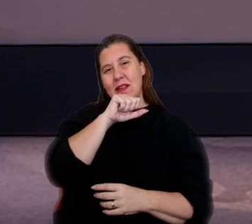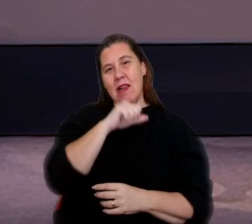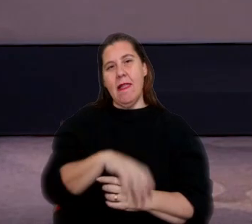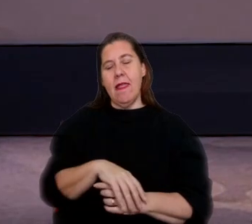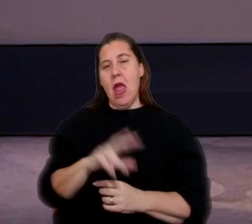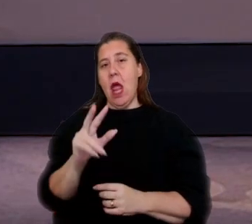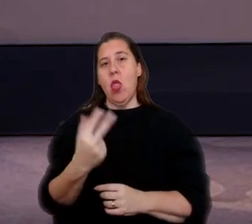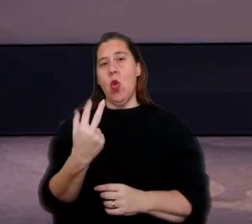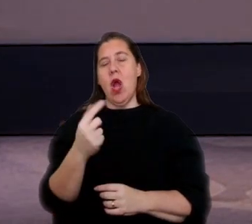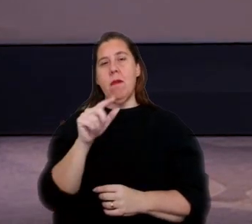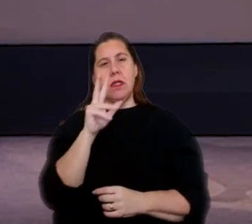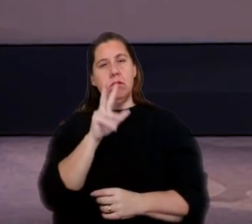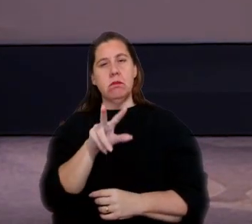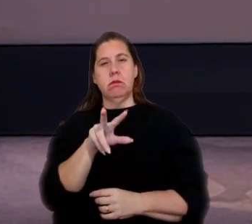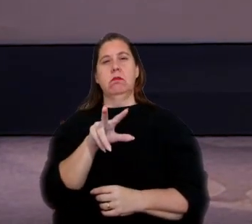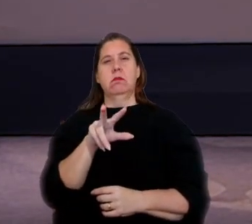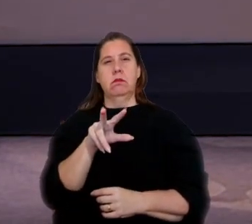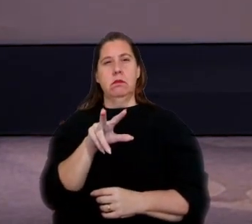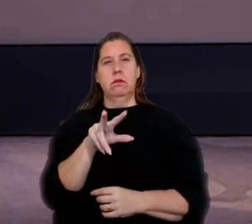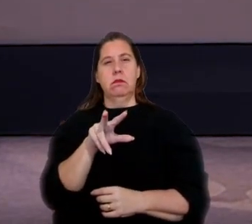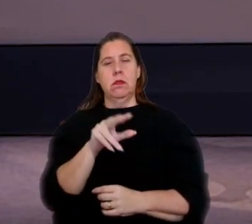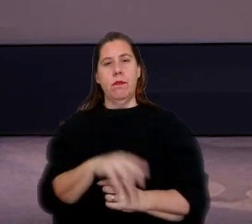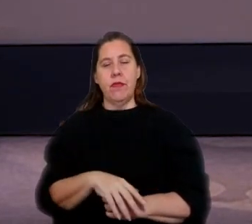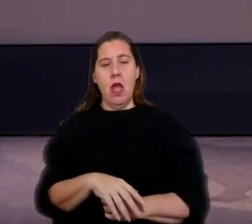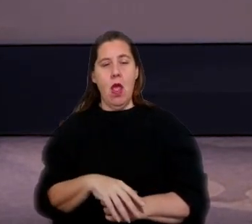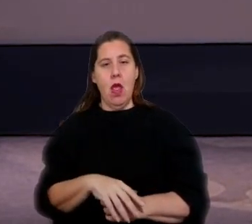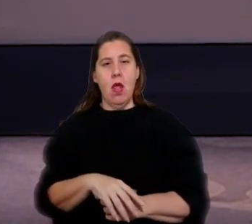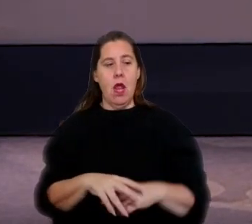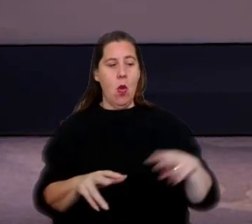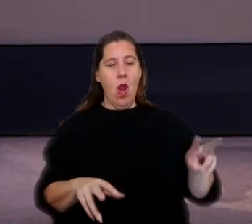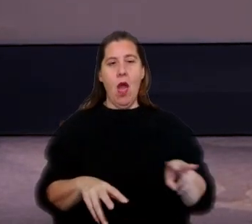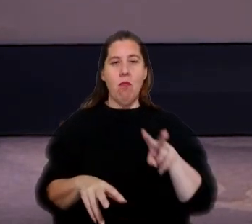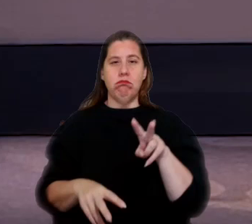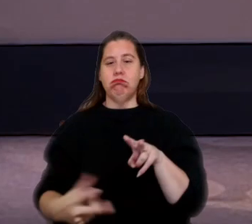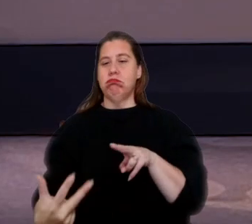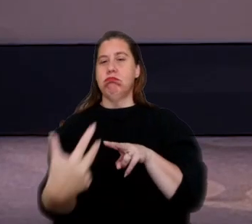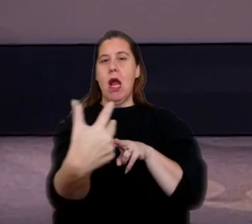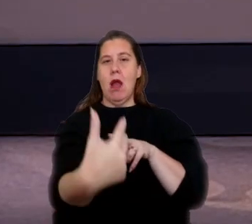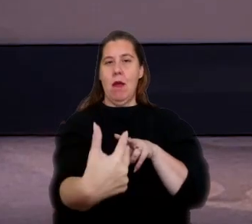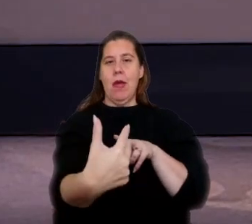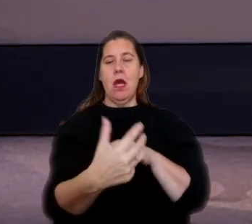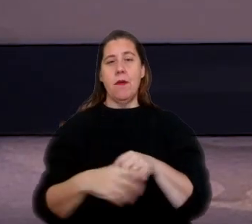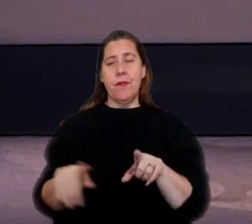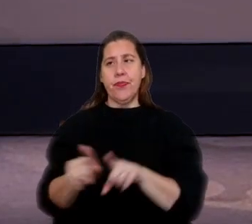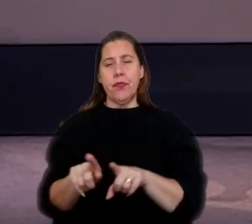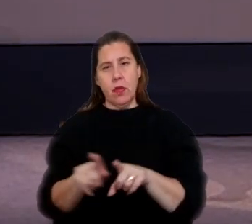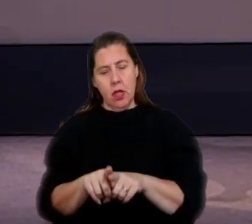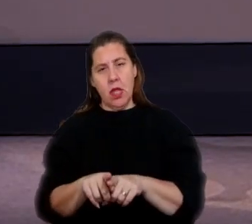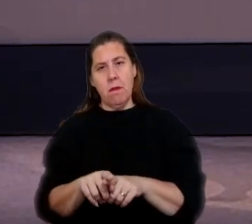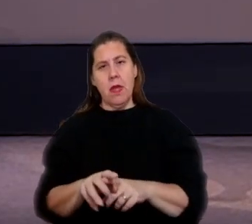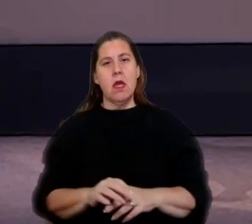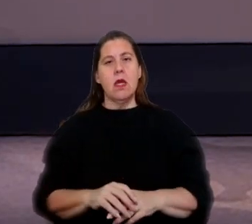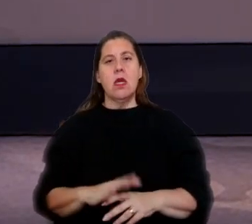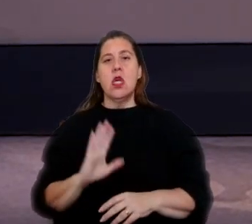Léo. E ela não olha, mas ele olha. Nesse momento, o olhar do Léo é para a câmera. E o outro é no momento final,